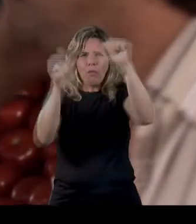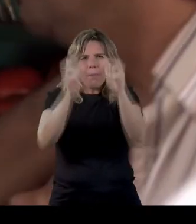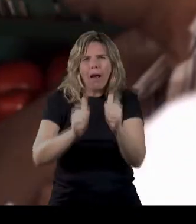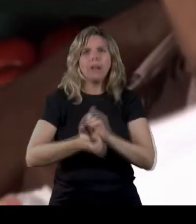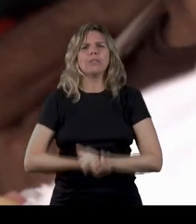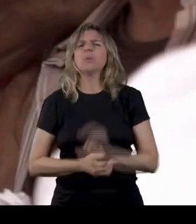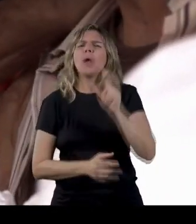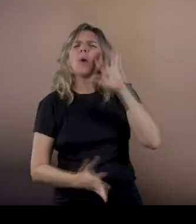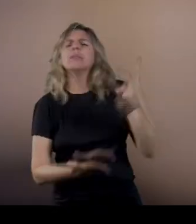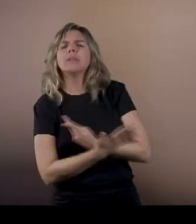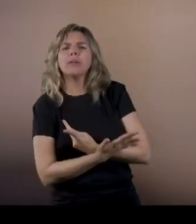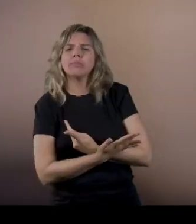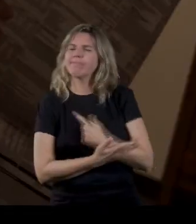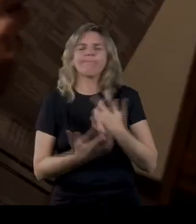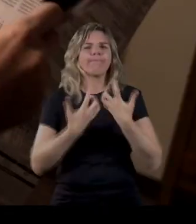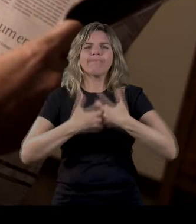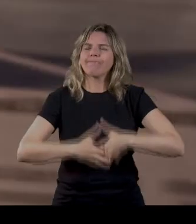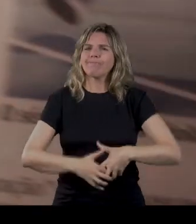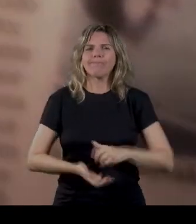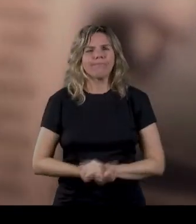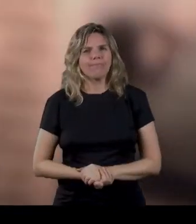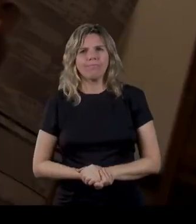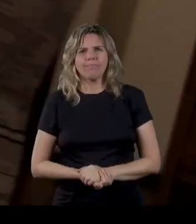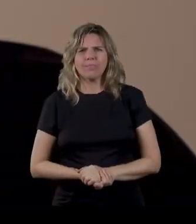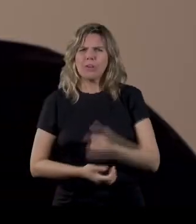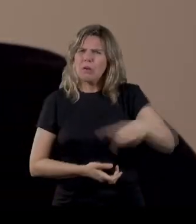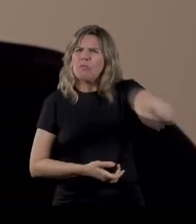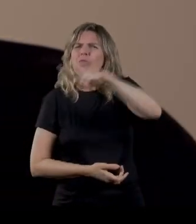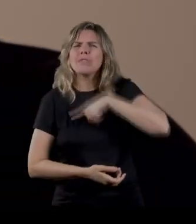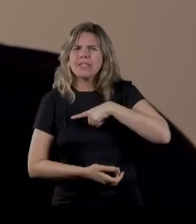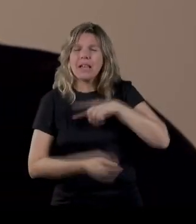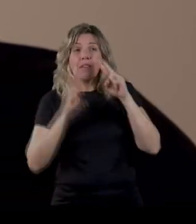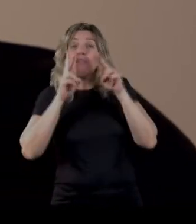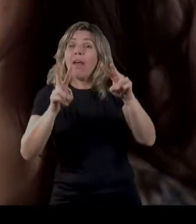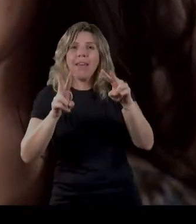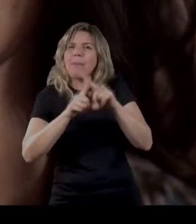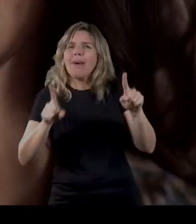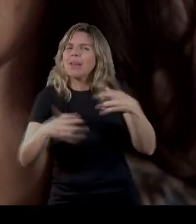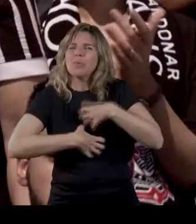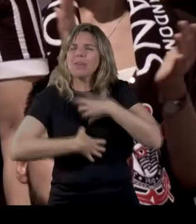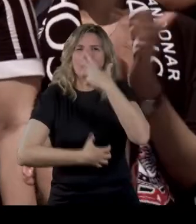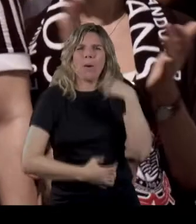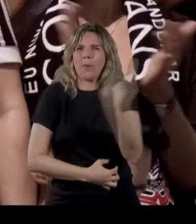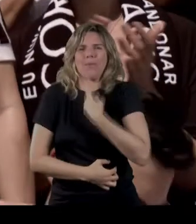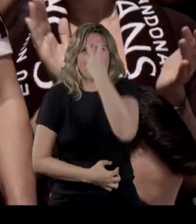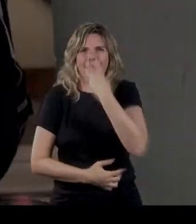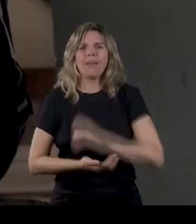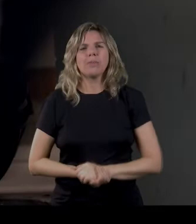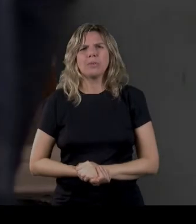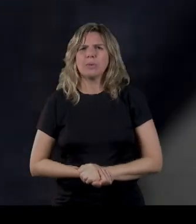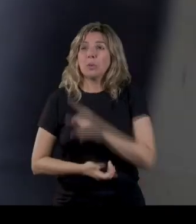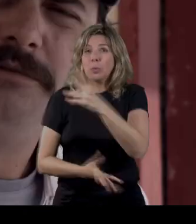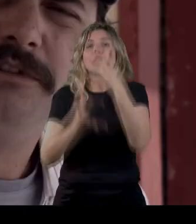imagens. Toca em tomates. Depois, não tá dando certo. Vocês... Ao ler, as letras embaçam. Vem, mas talvez não sintam como triste nós. Na